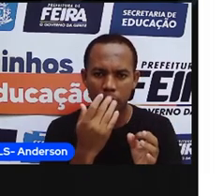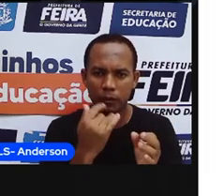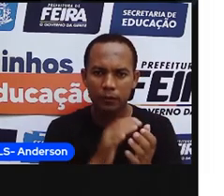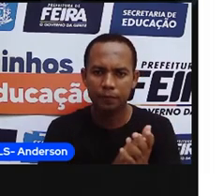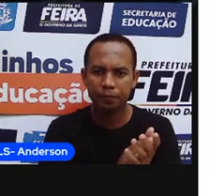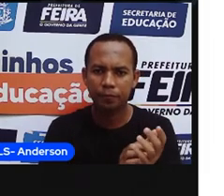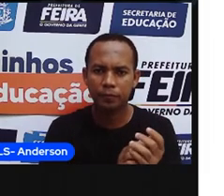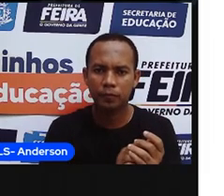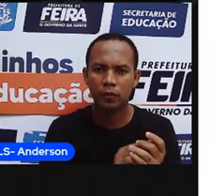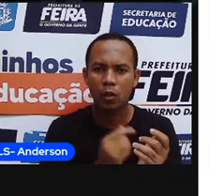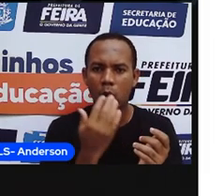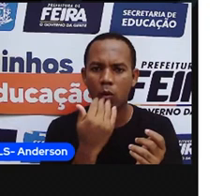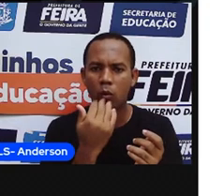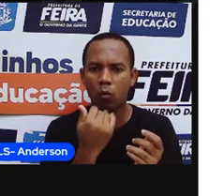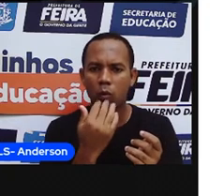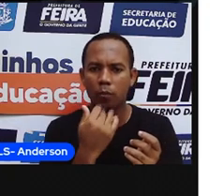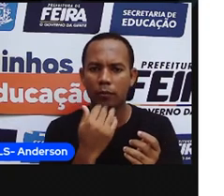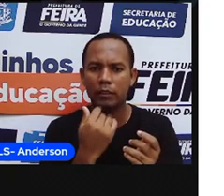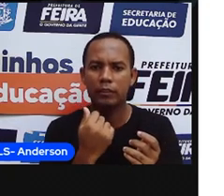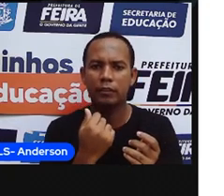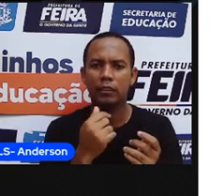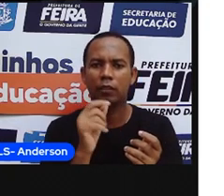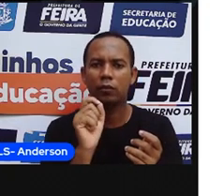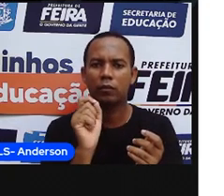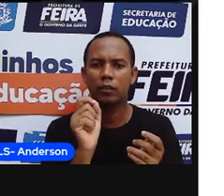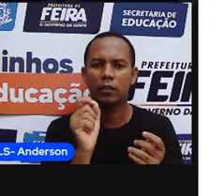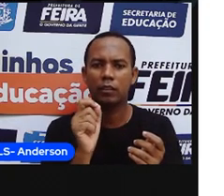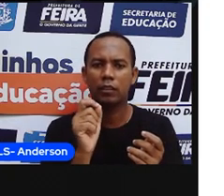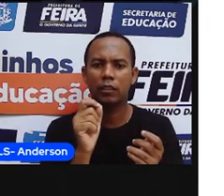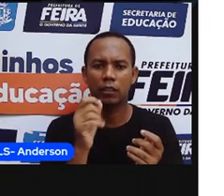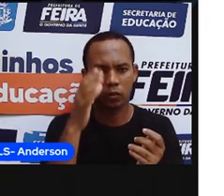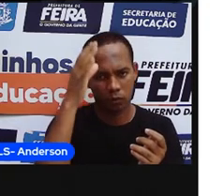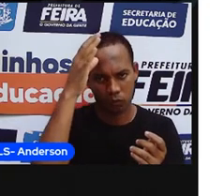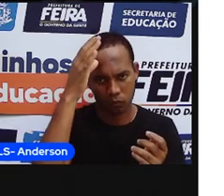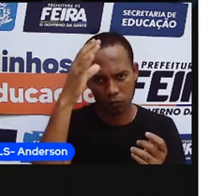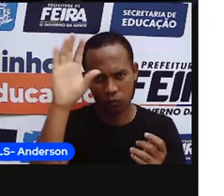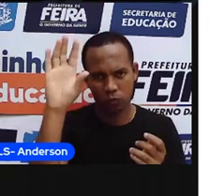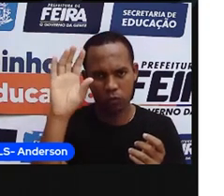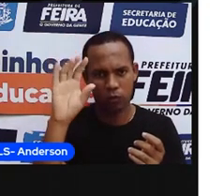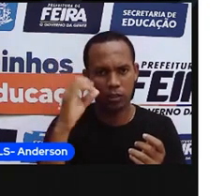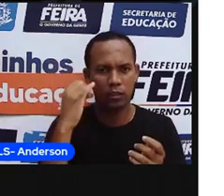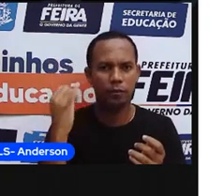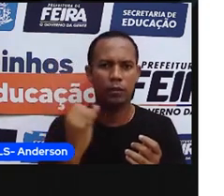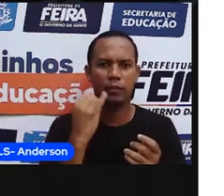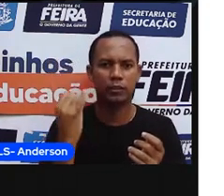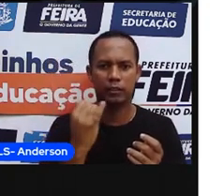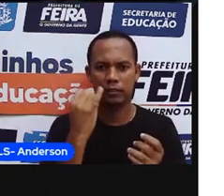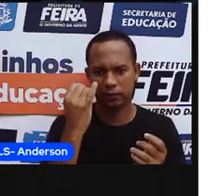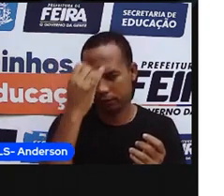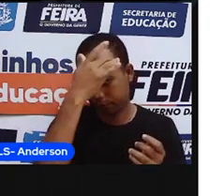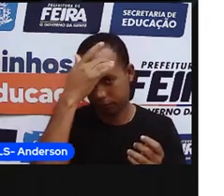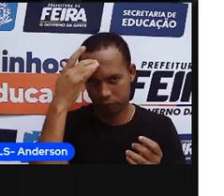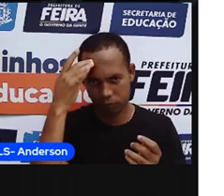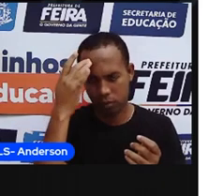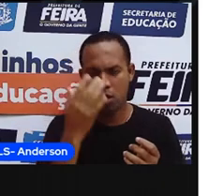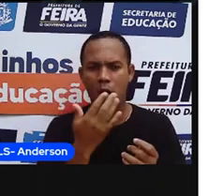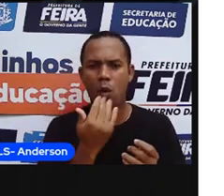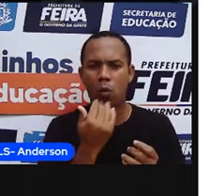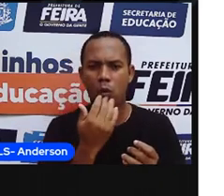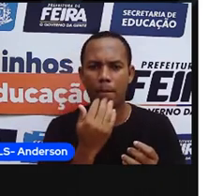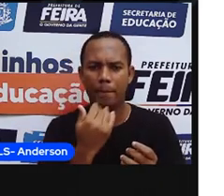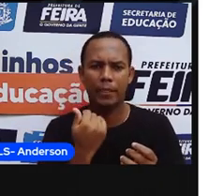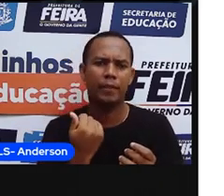Bom, os alimentos são um traço cultural importante de um povo, né? As comidas típicas